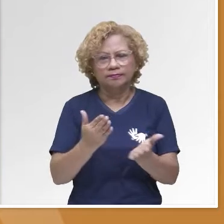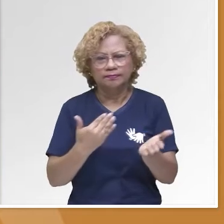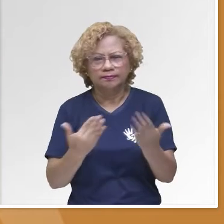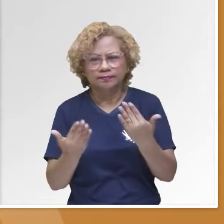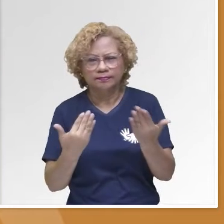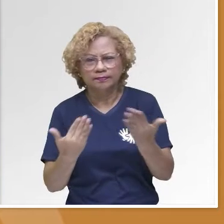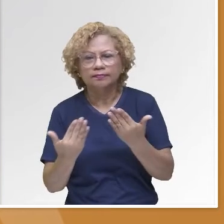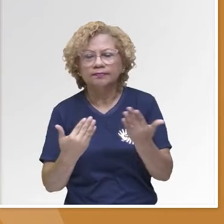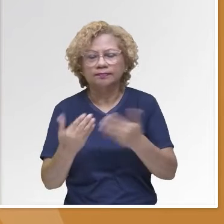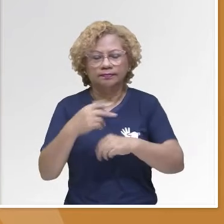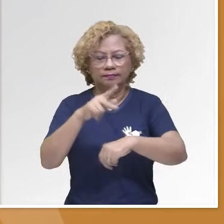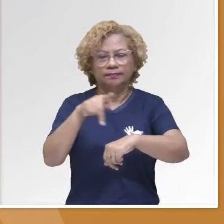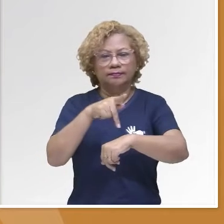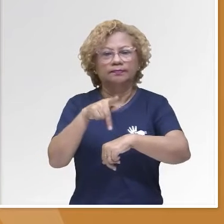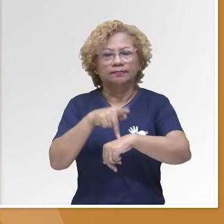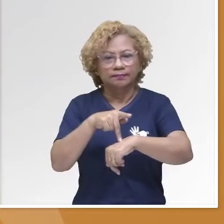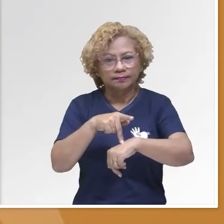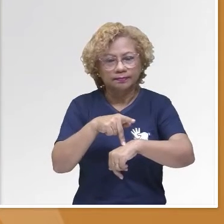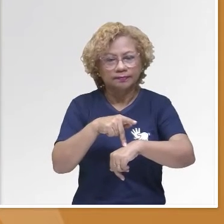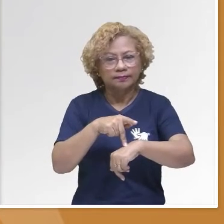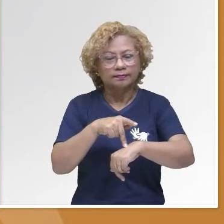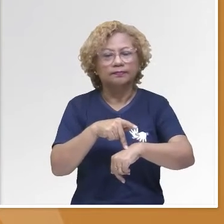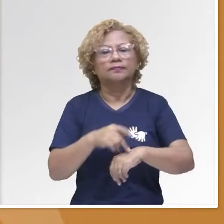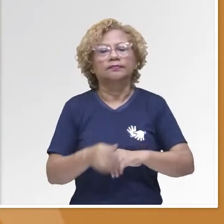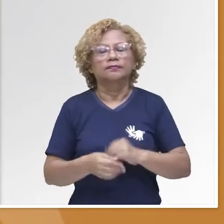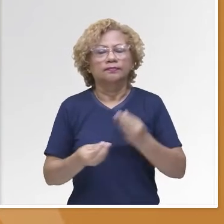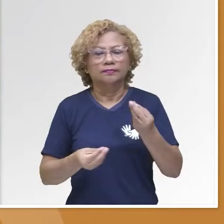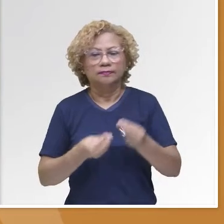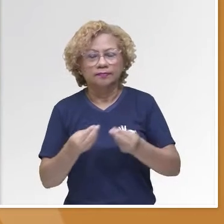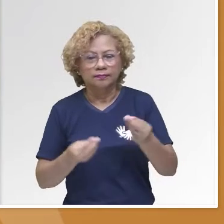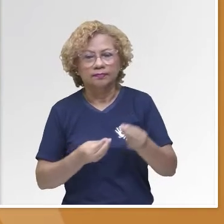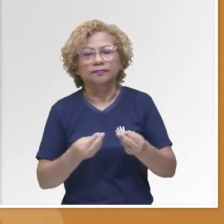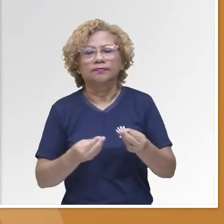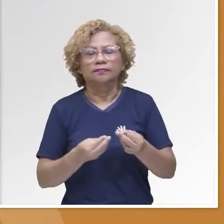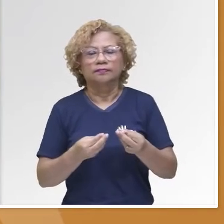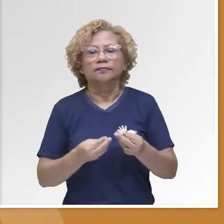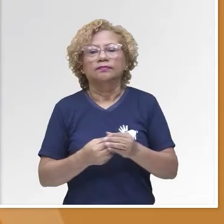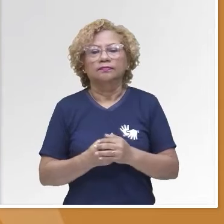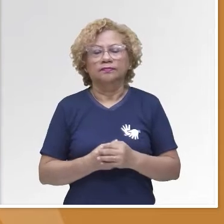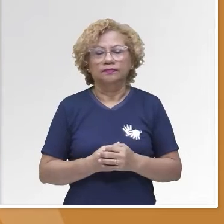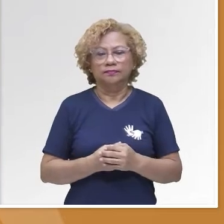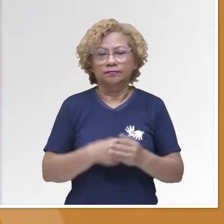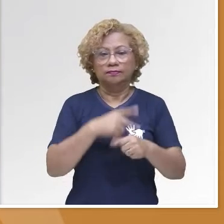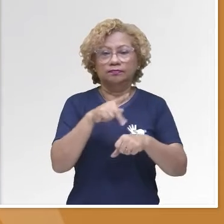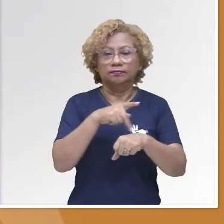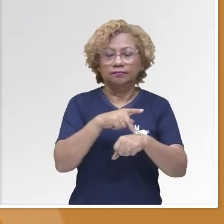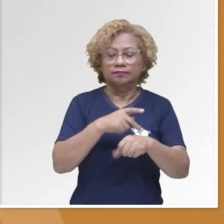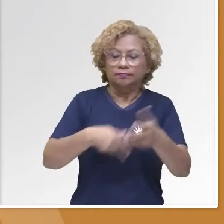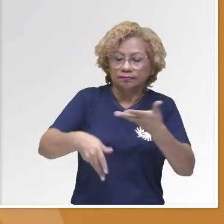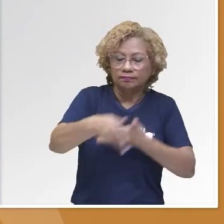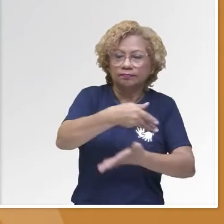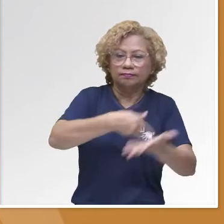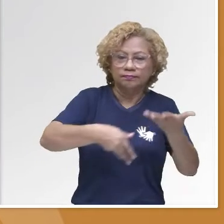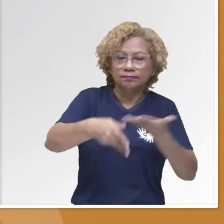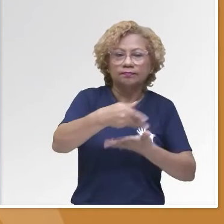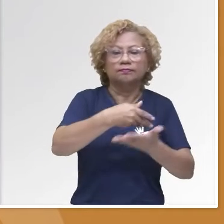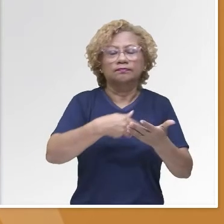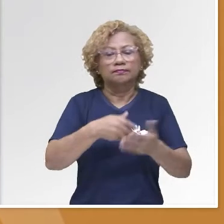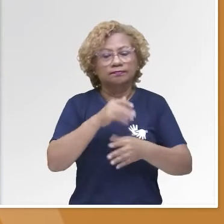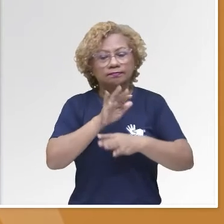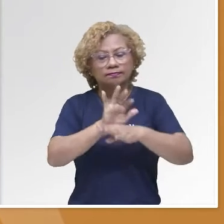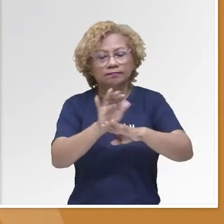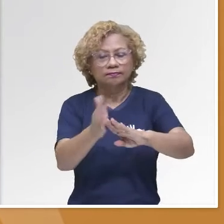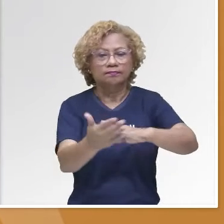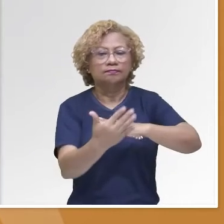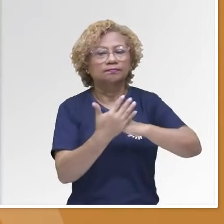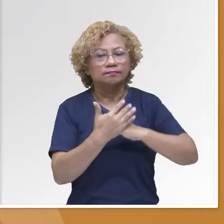vários países sobre o comércio internacional aí de bens e de serviços, né? A gente observa aí que